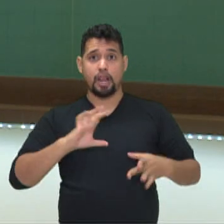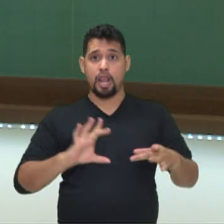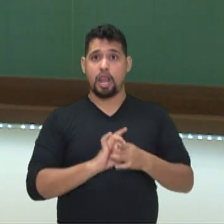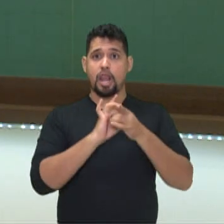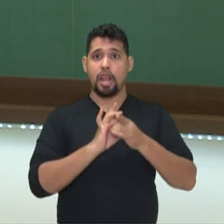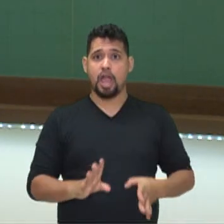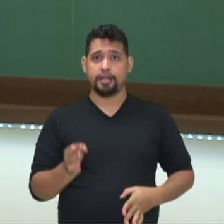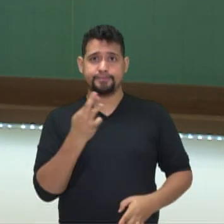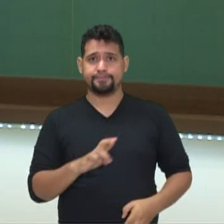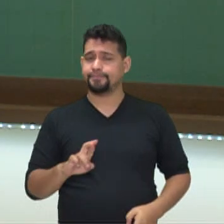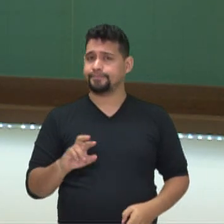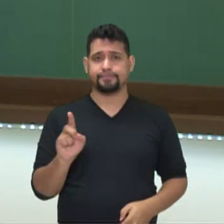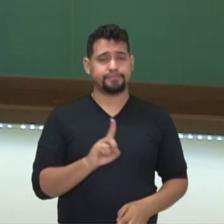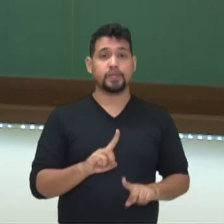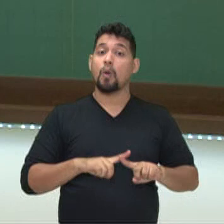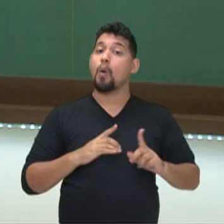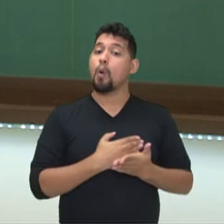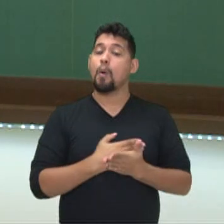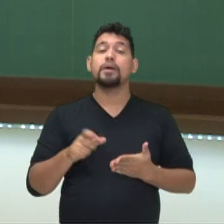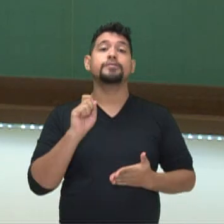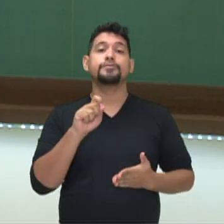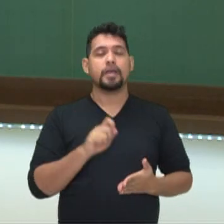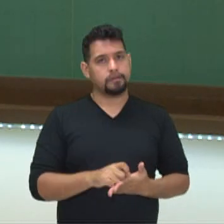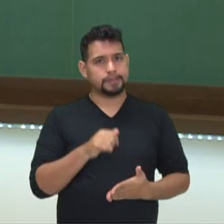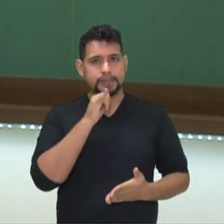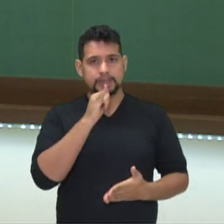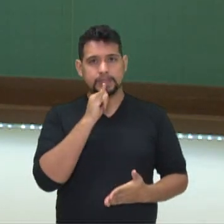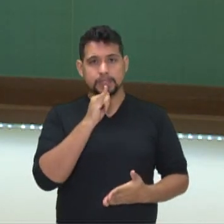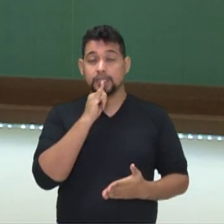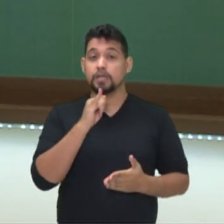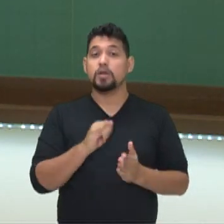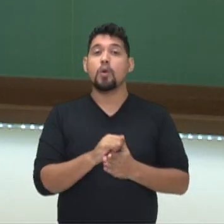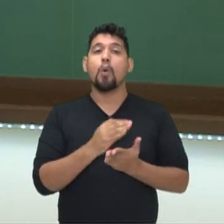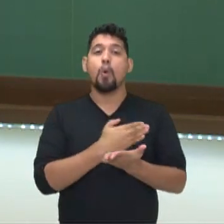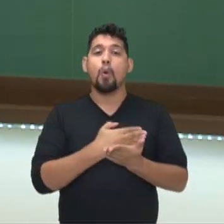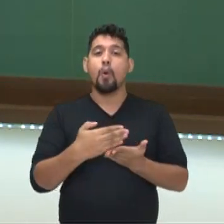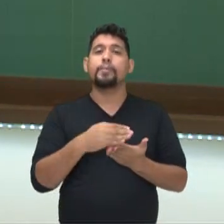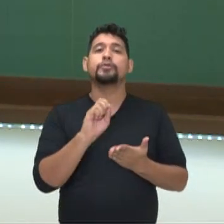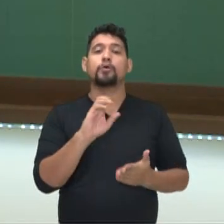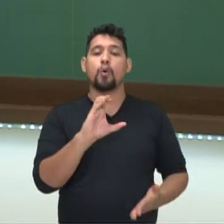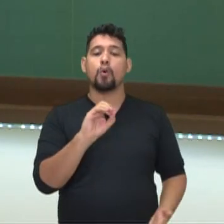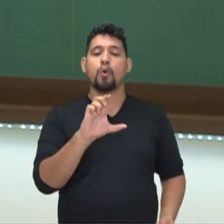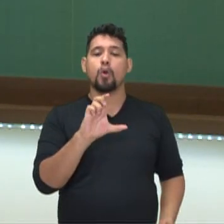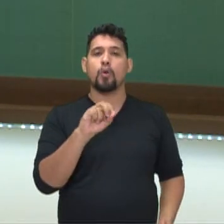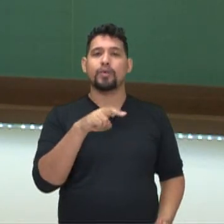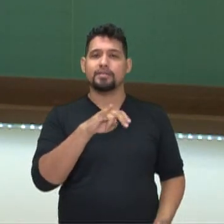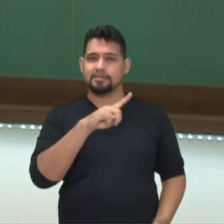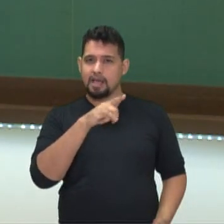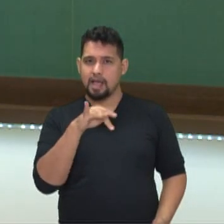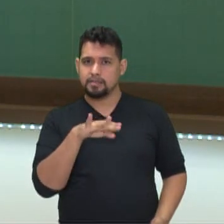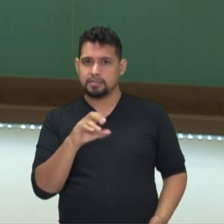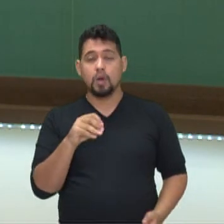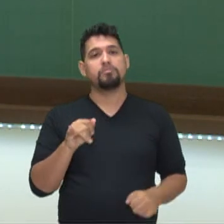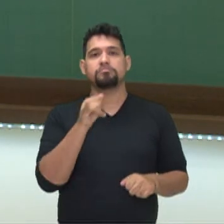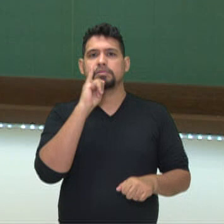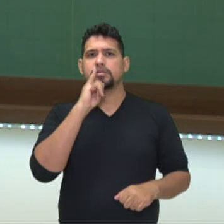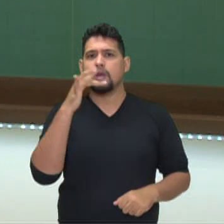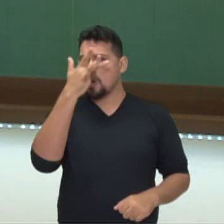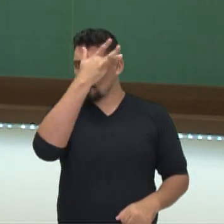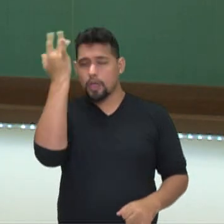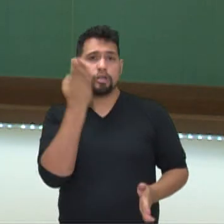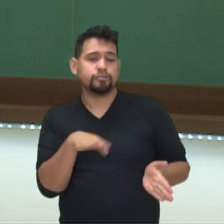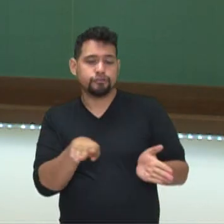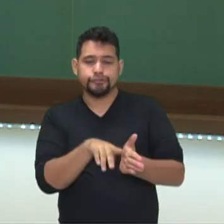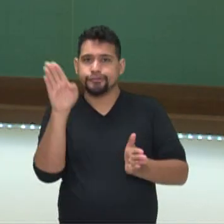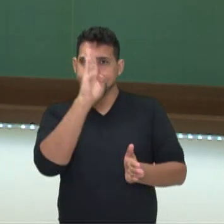religiosa. Começa com a invasão, chamada de colonização, quando os povos indígenas perderam o direito à sua própria